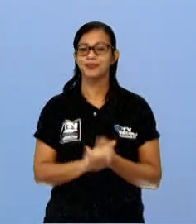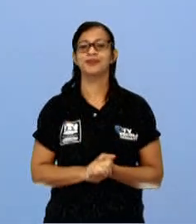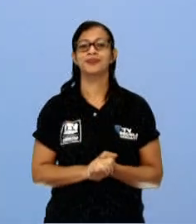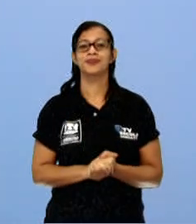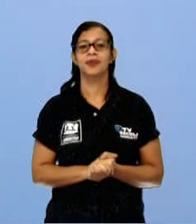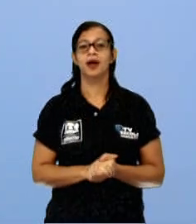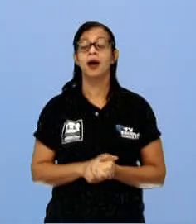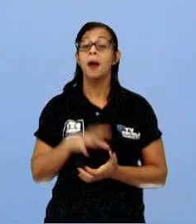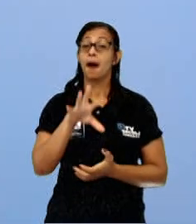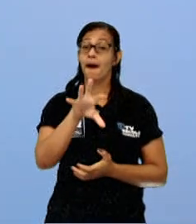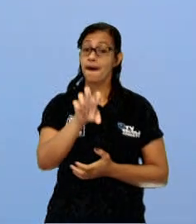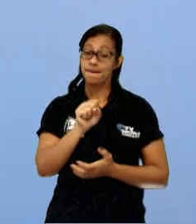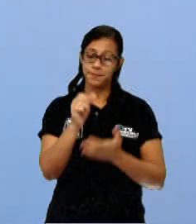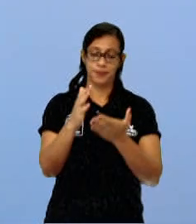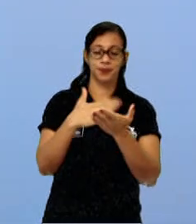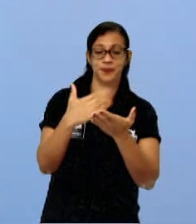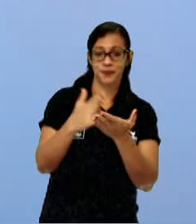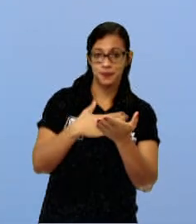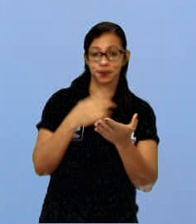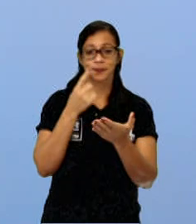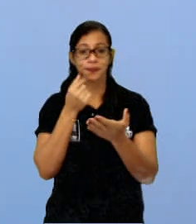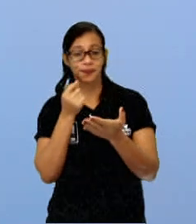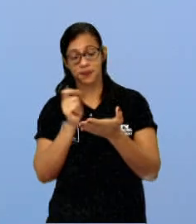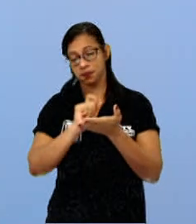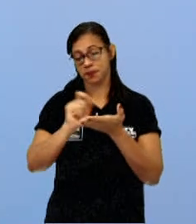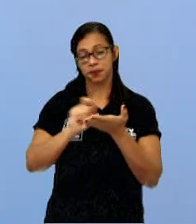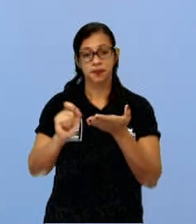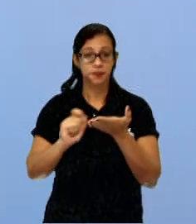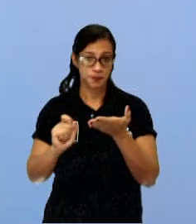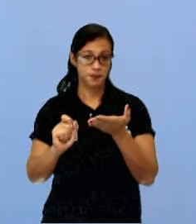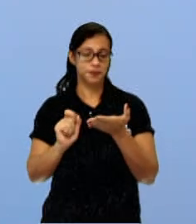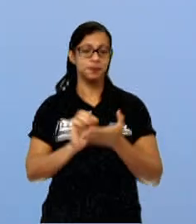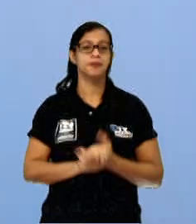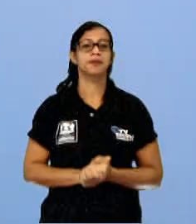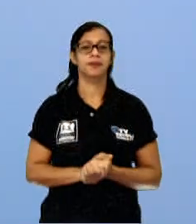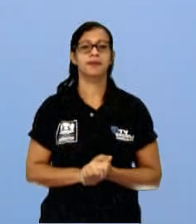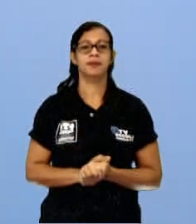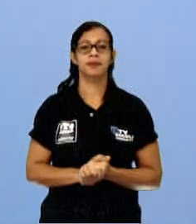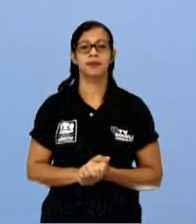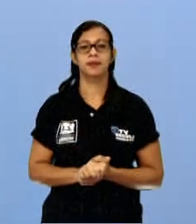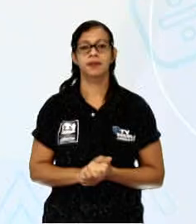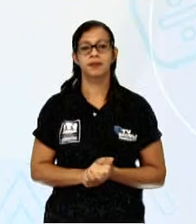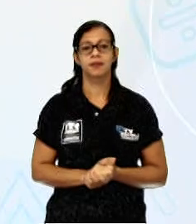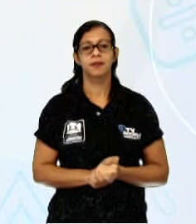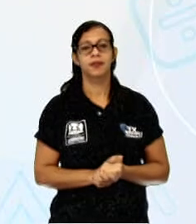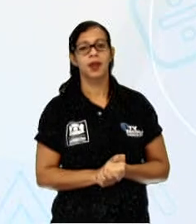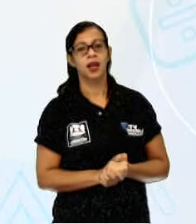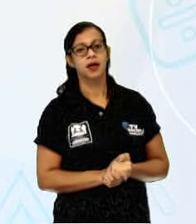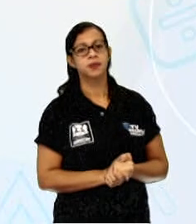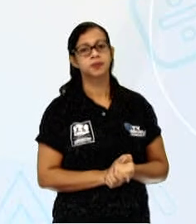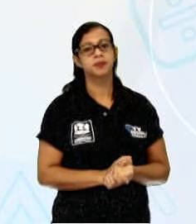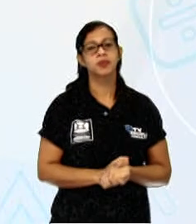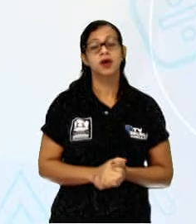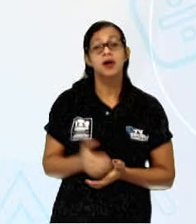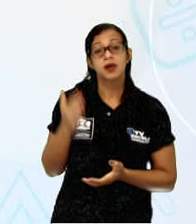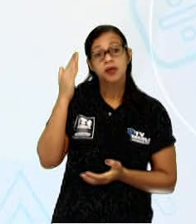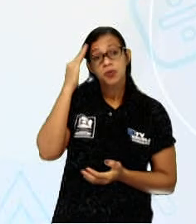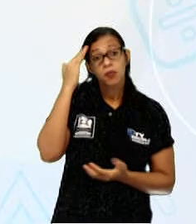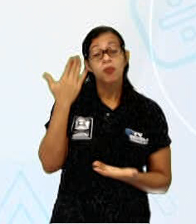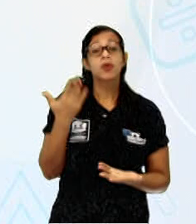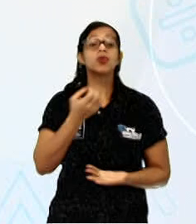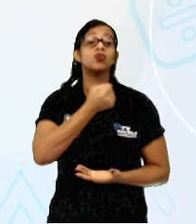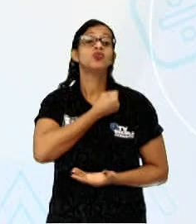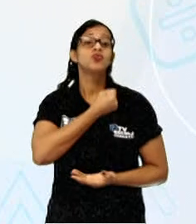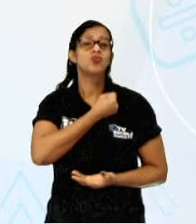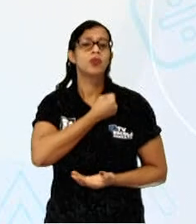certo Pegue seu caderno só a caneta e faça a lotação do desafio e descubra em qual número de ovo